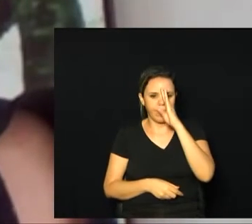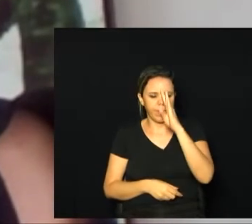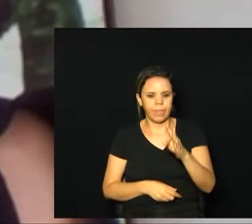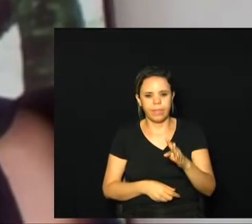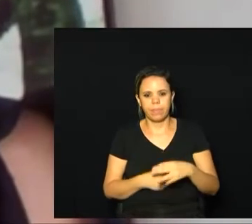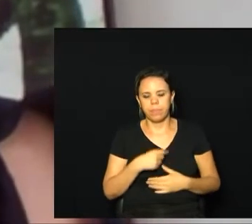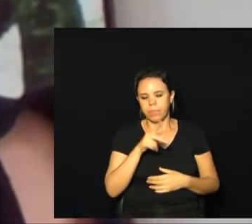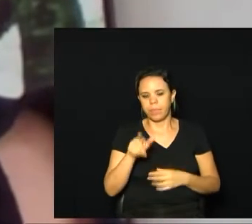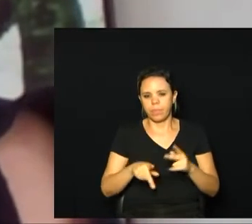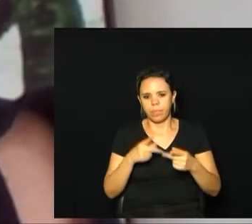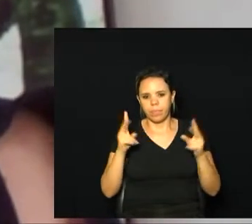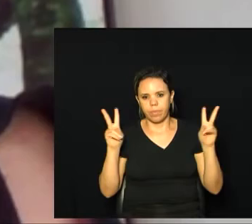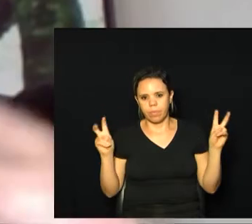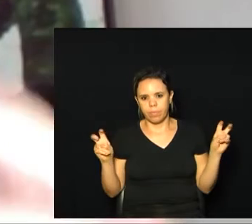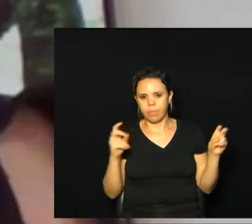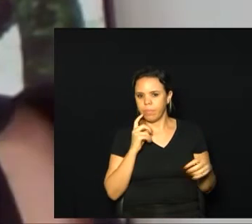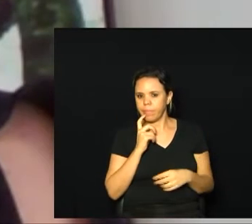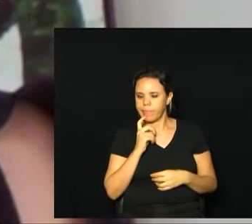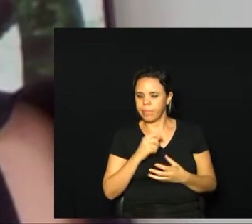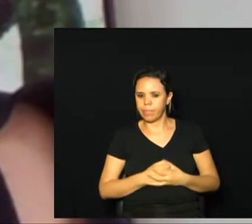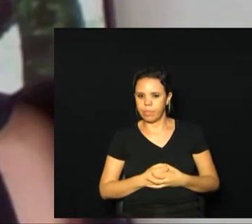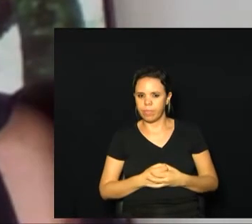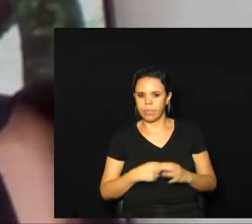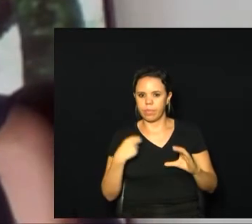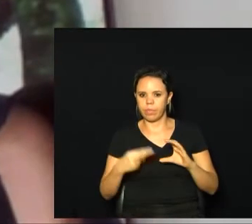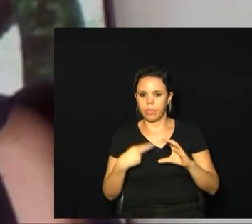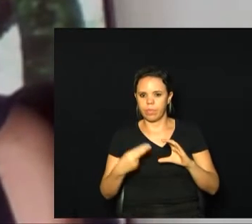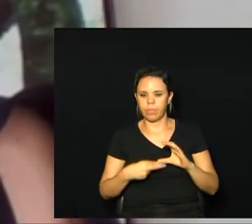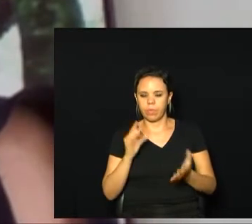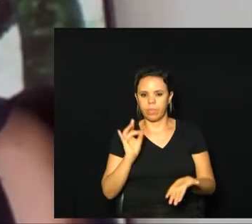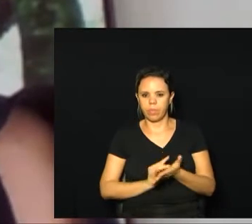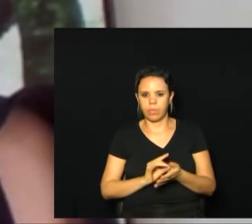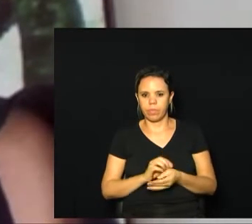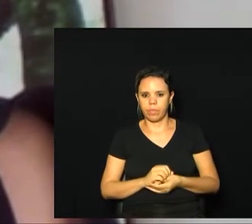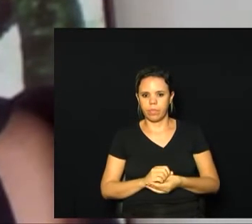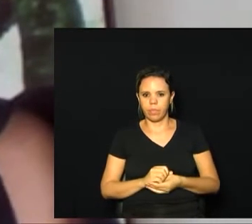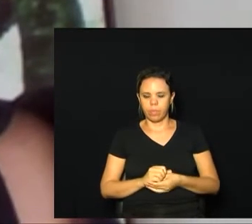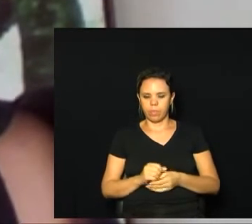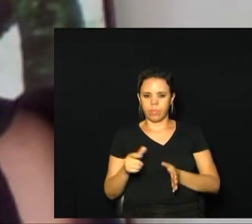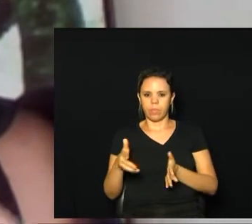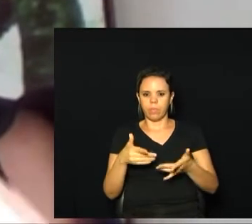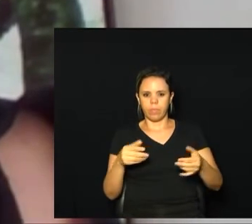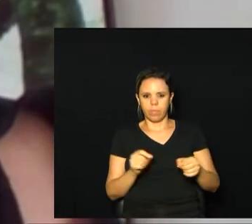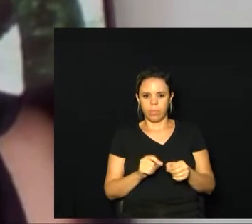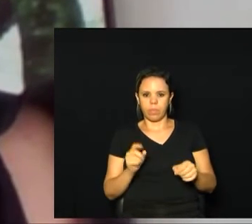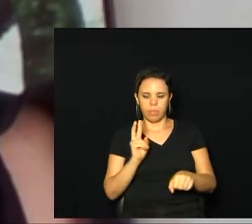nessas questões relacionadas a resíduos sólidos, né, efluente, proteção dos recursos